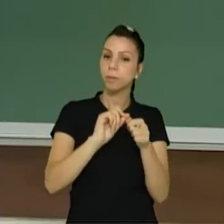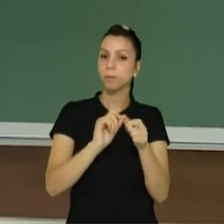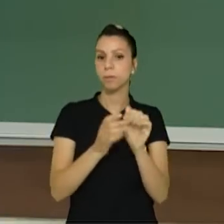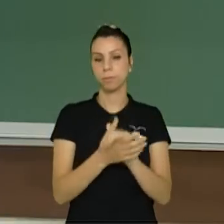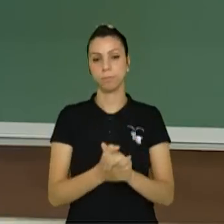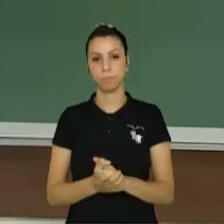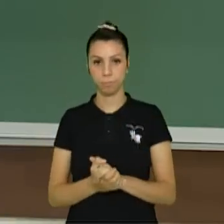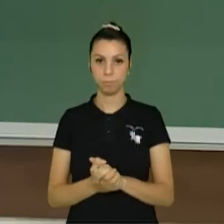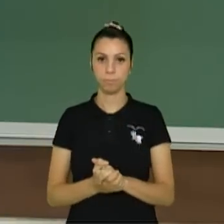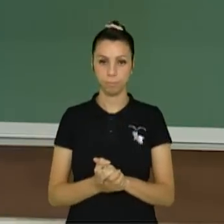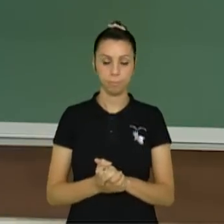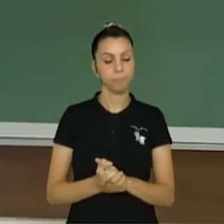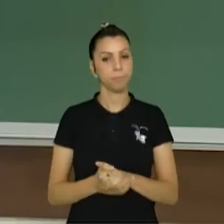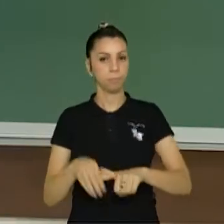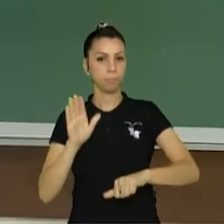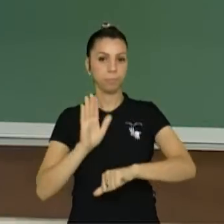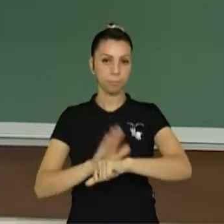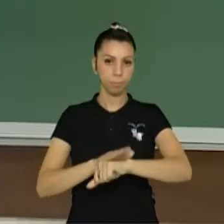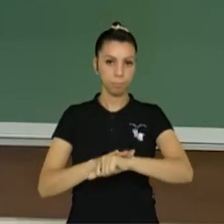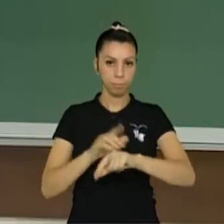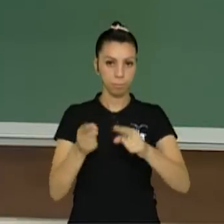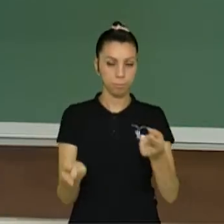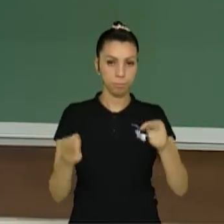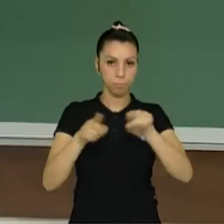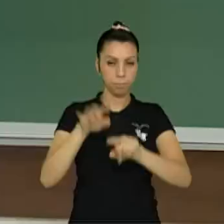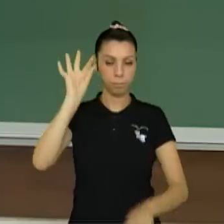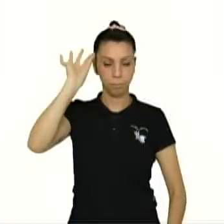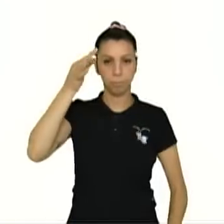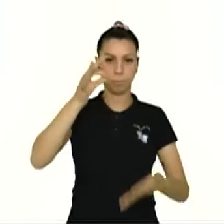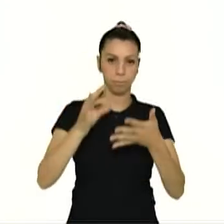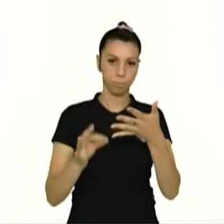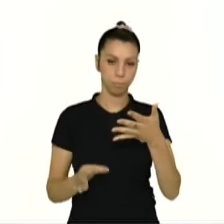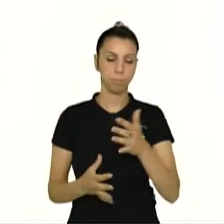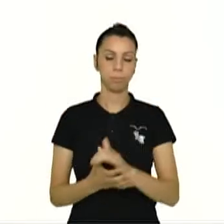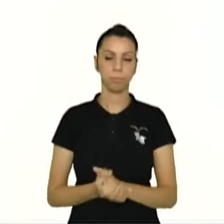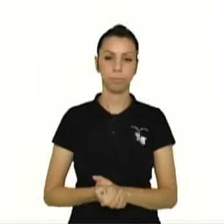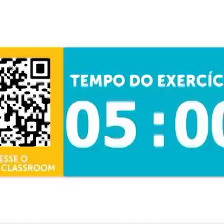tais aldeamentos. Um tempinho e nós já voltamos para a correção.